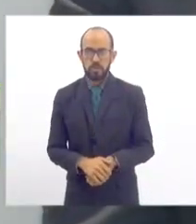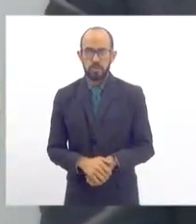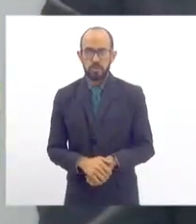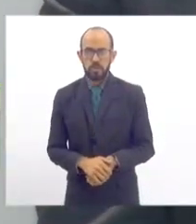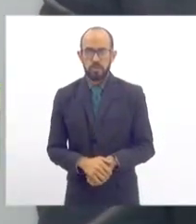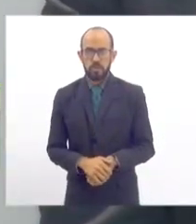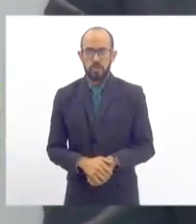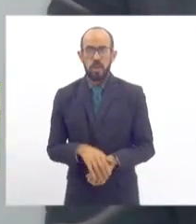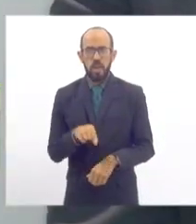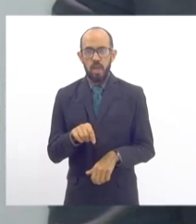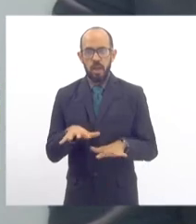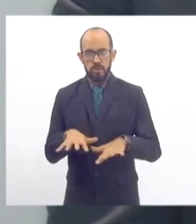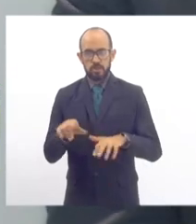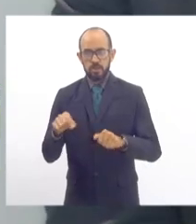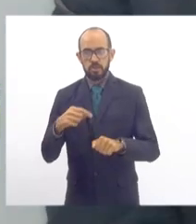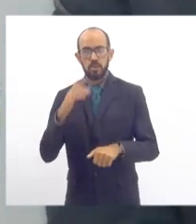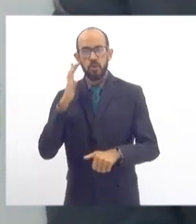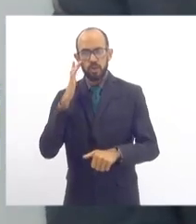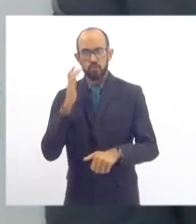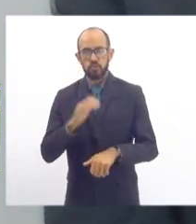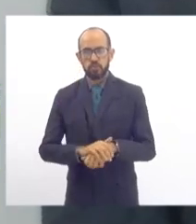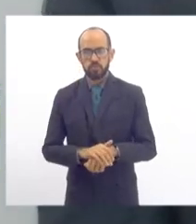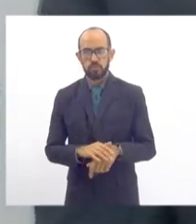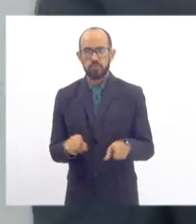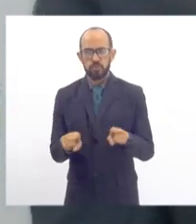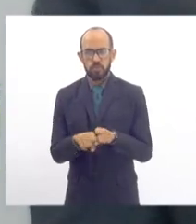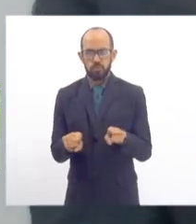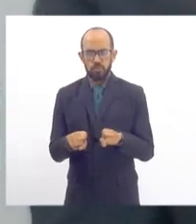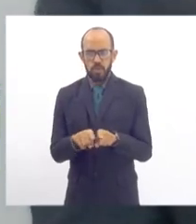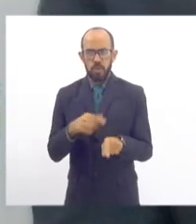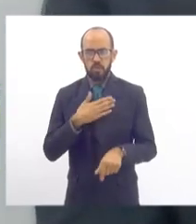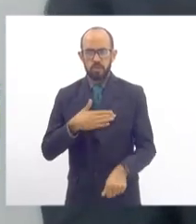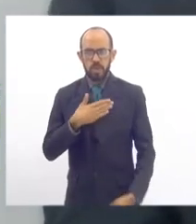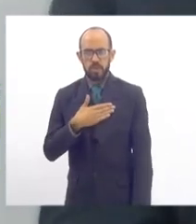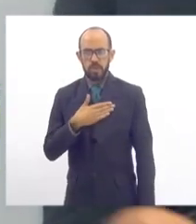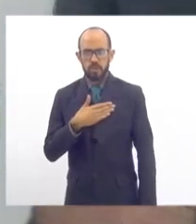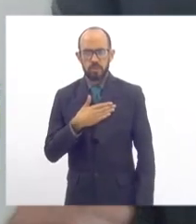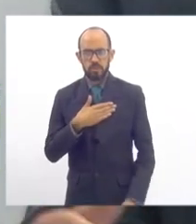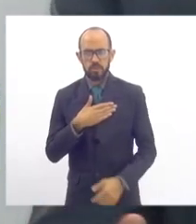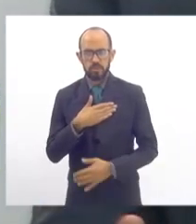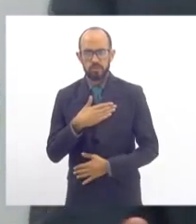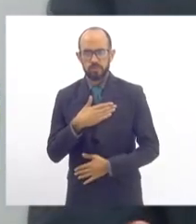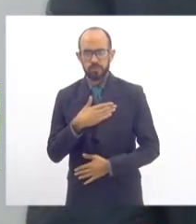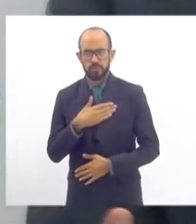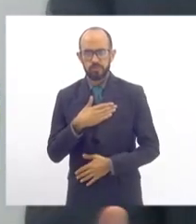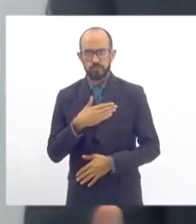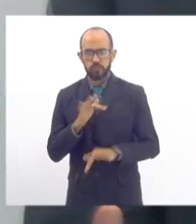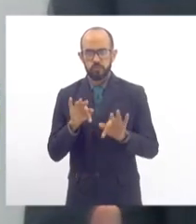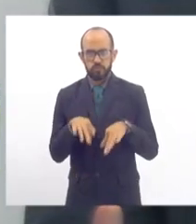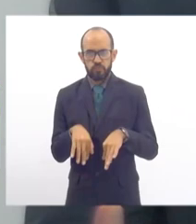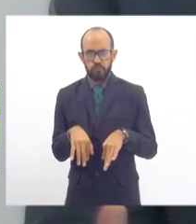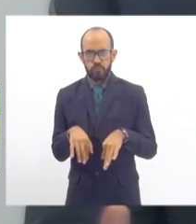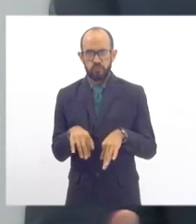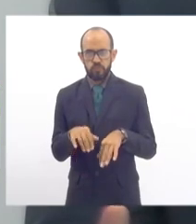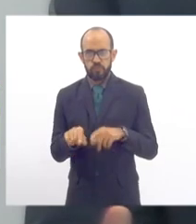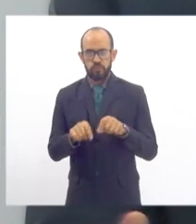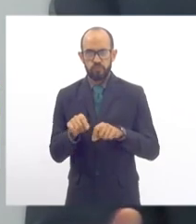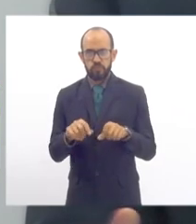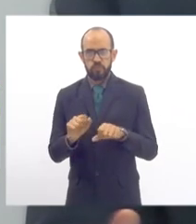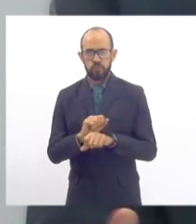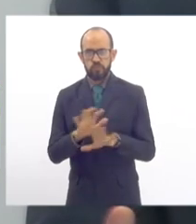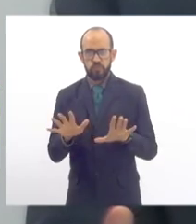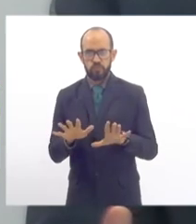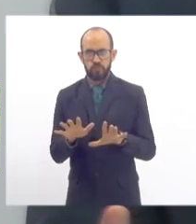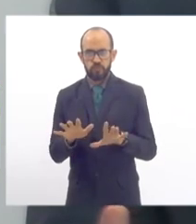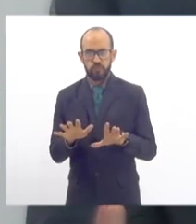É nesse sentido, é isto daí que eu acho. E uma coisa que eu gostaria de terminar deixando bem claro o